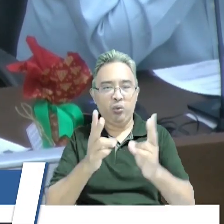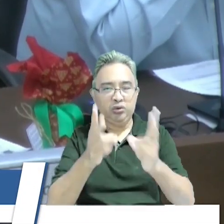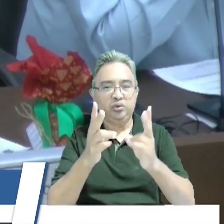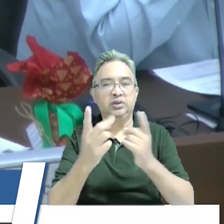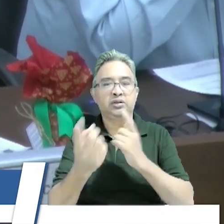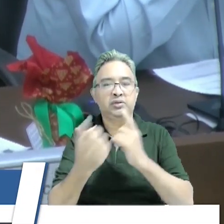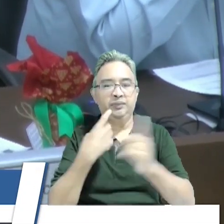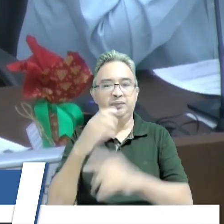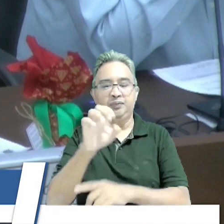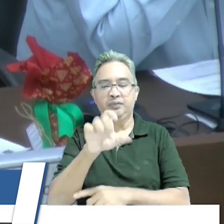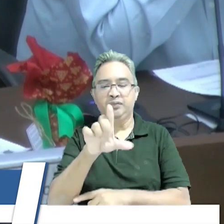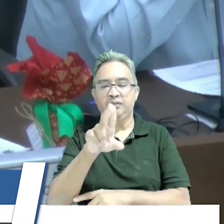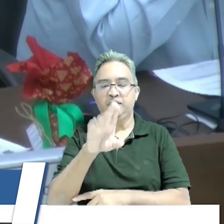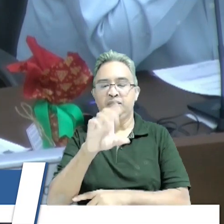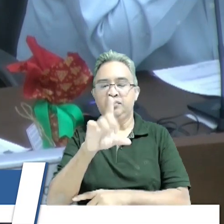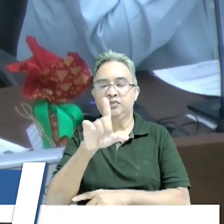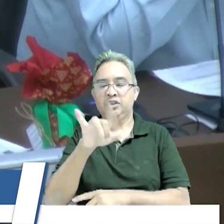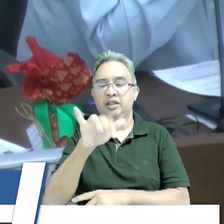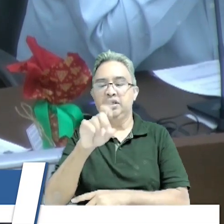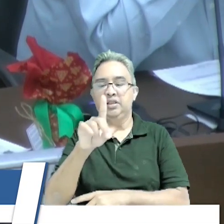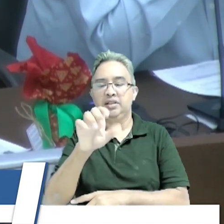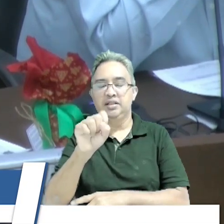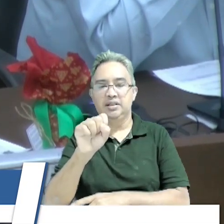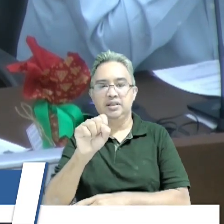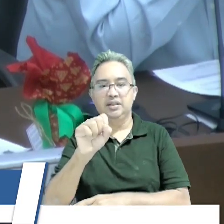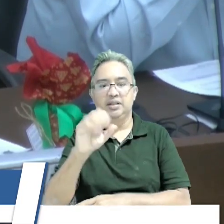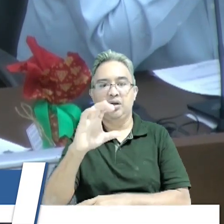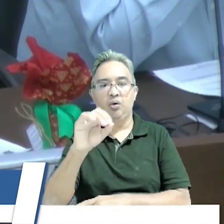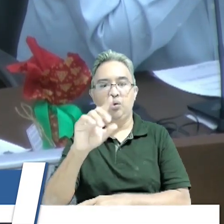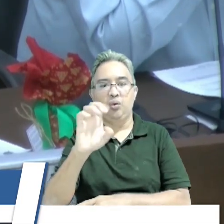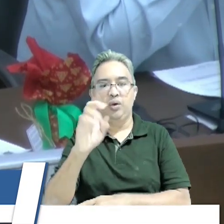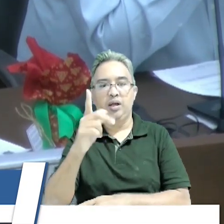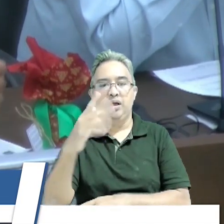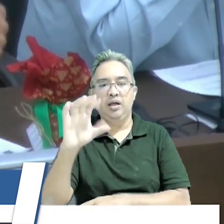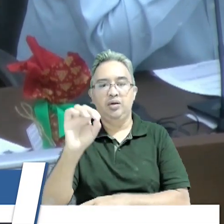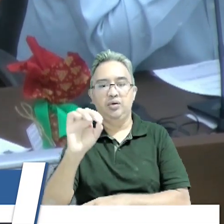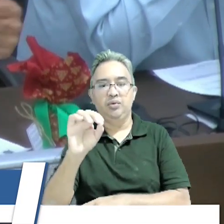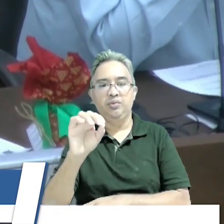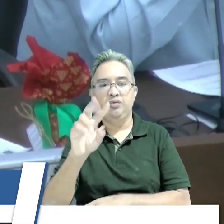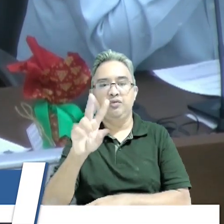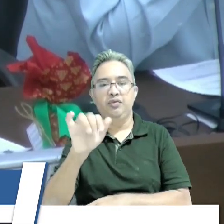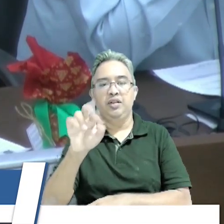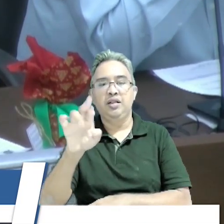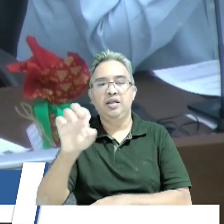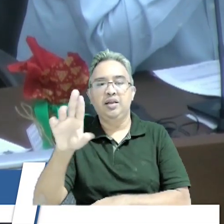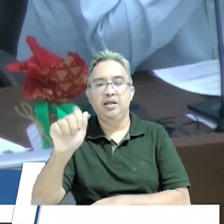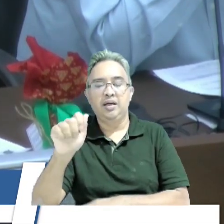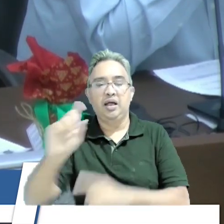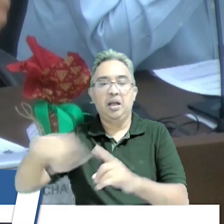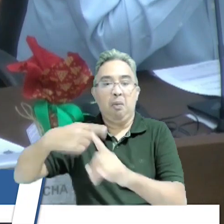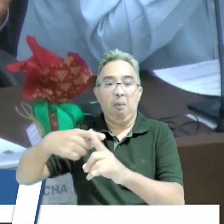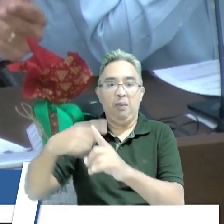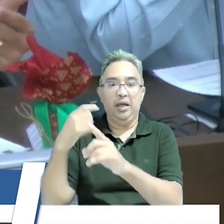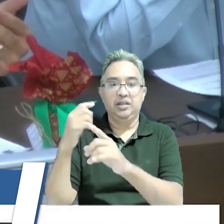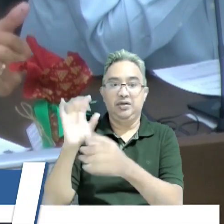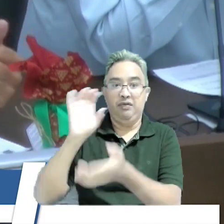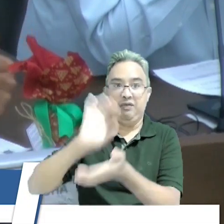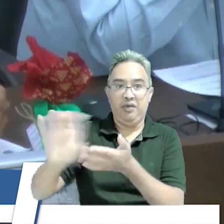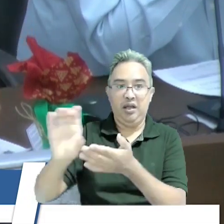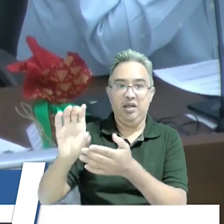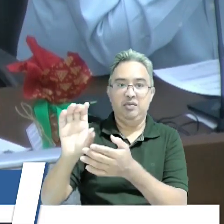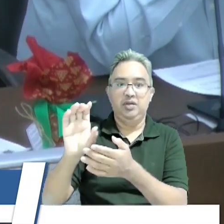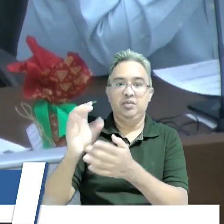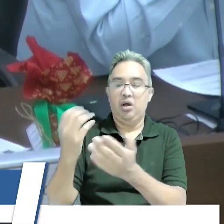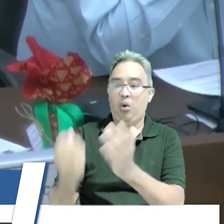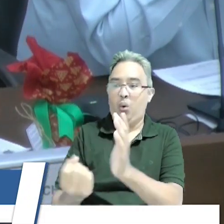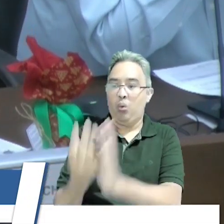Euclides Coelho Vieira, e também verbas para a construção da duplicação